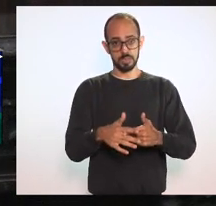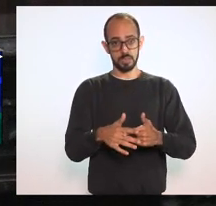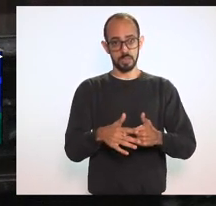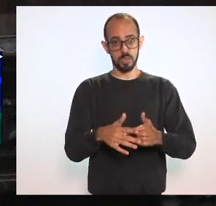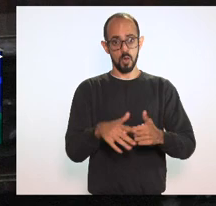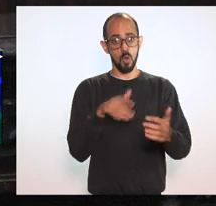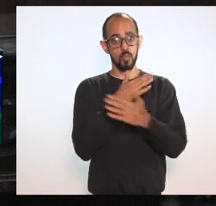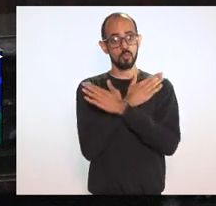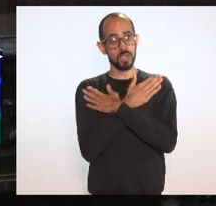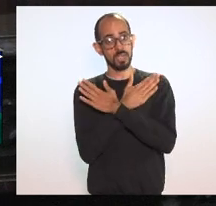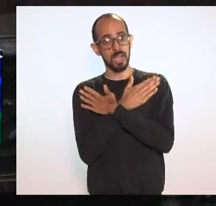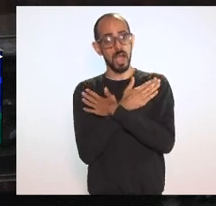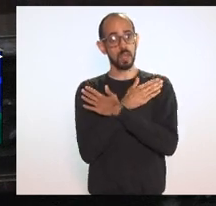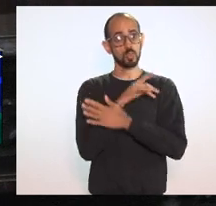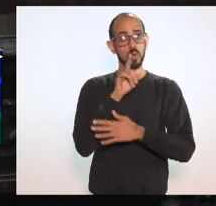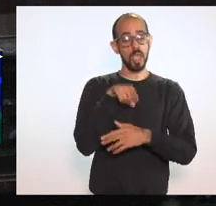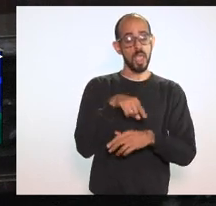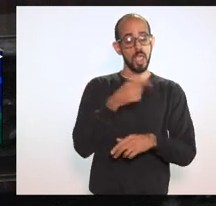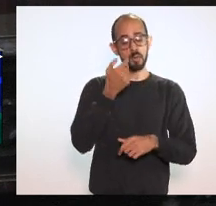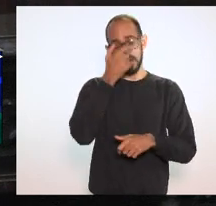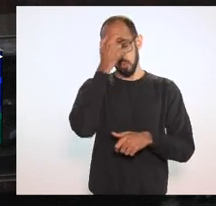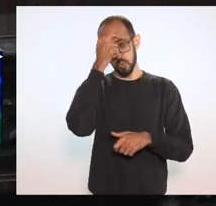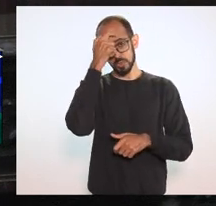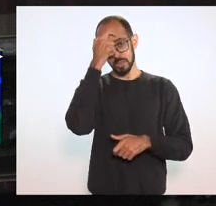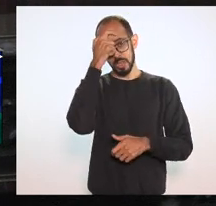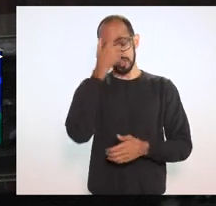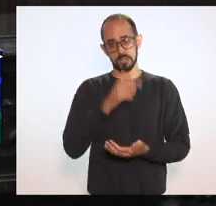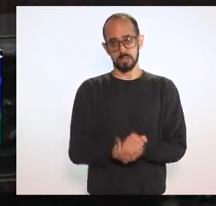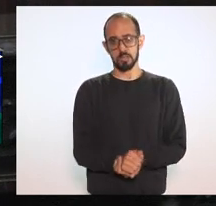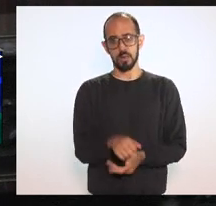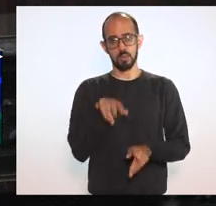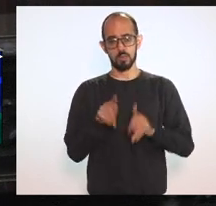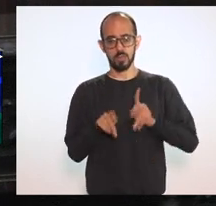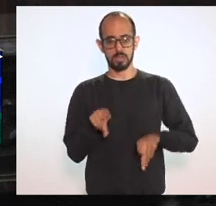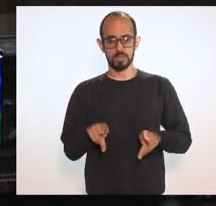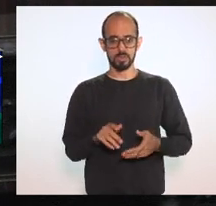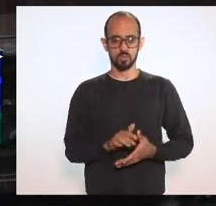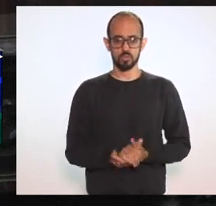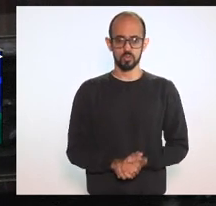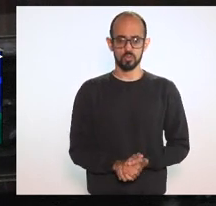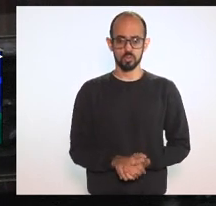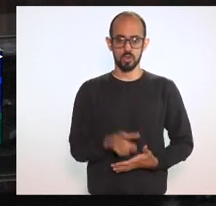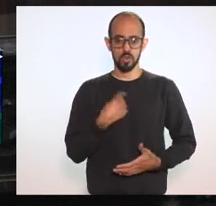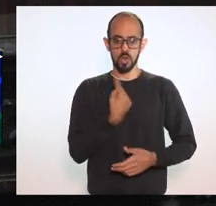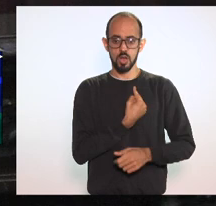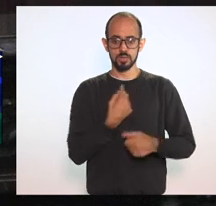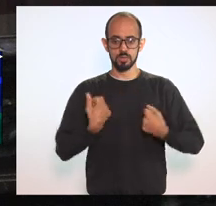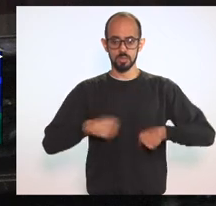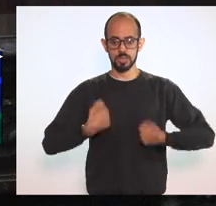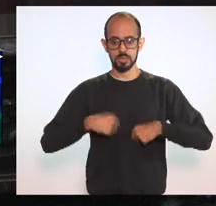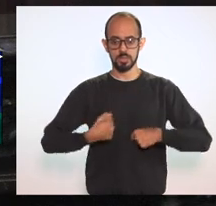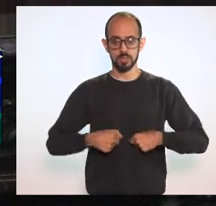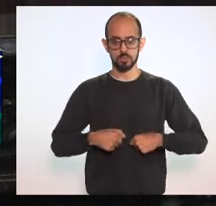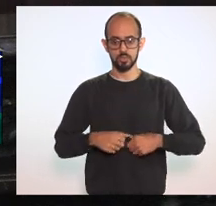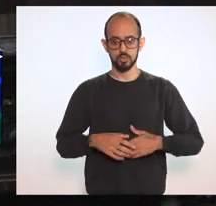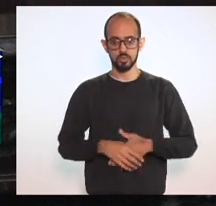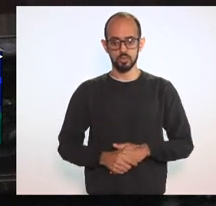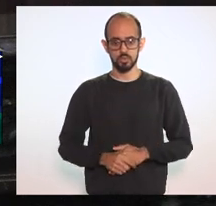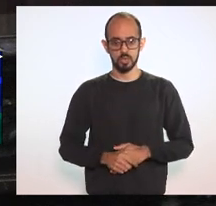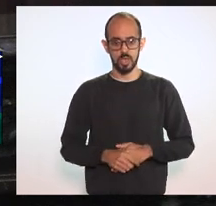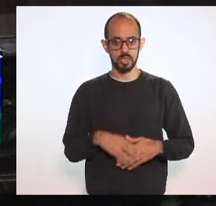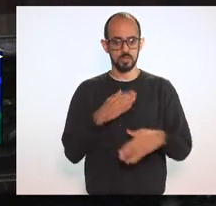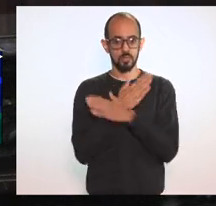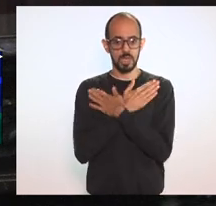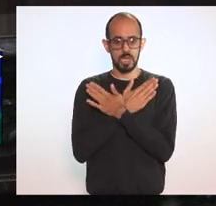consenso para a população nós precisamos fazer essa parada Deputado da Mata loja presidente da Comissão só nós precisamos E esse